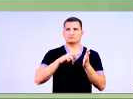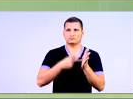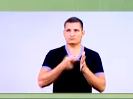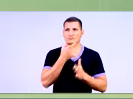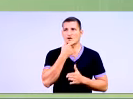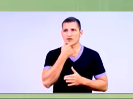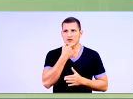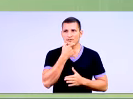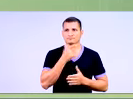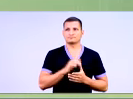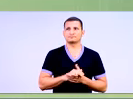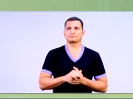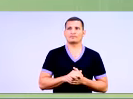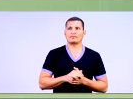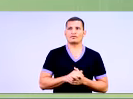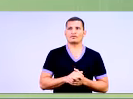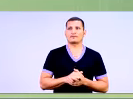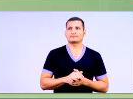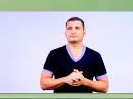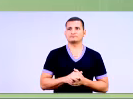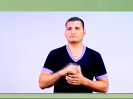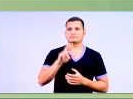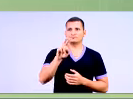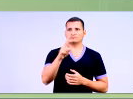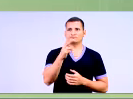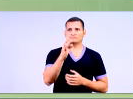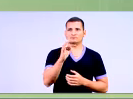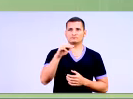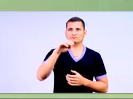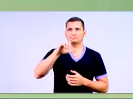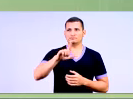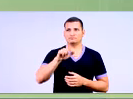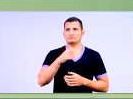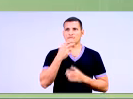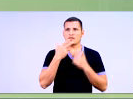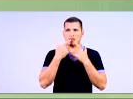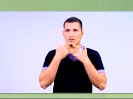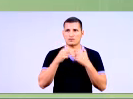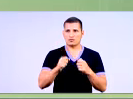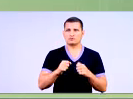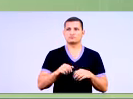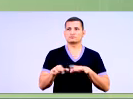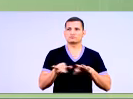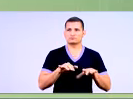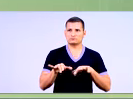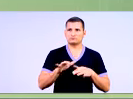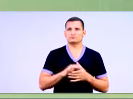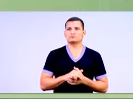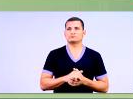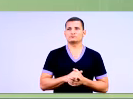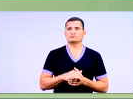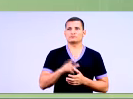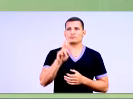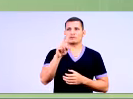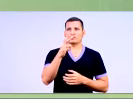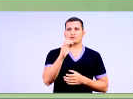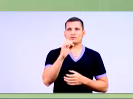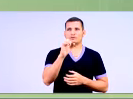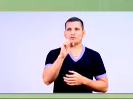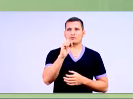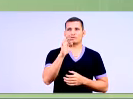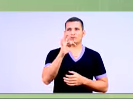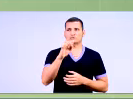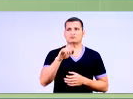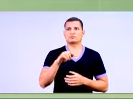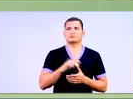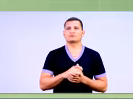Cracker, Cyberspace, HTML, que é uma linguagem de programação, Hacker, Host, que dentro da